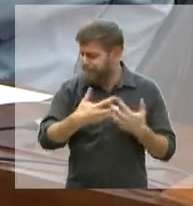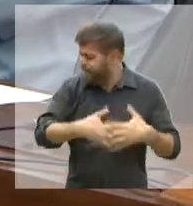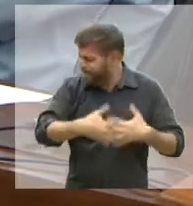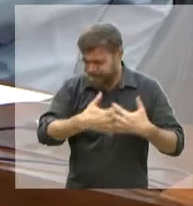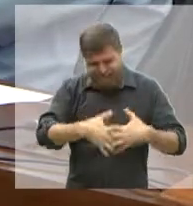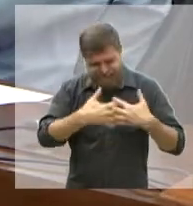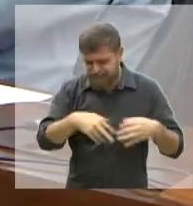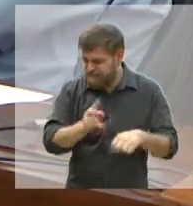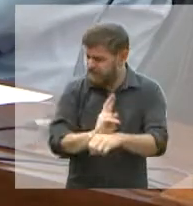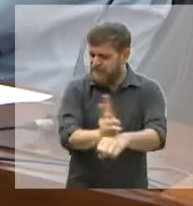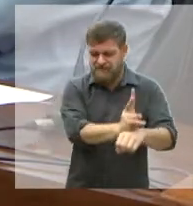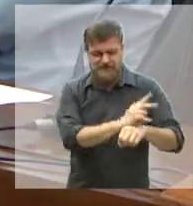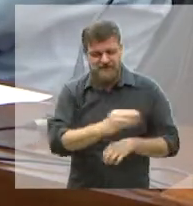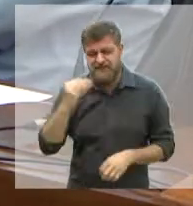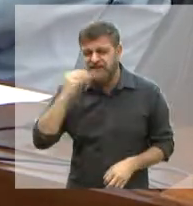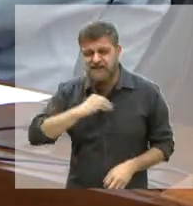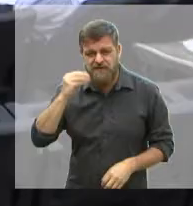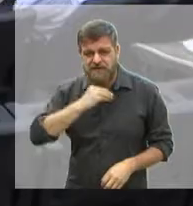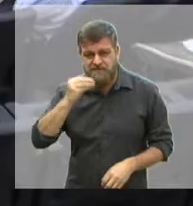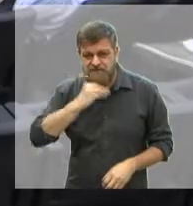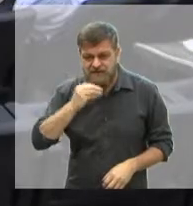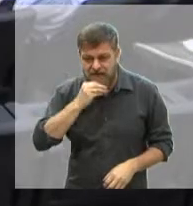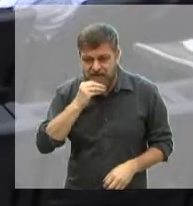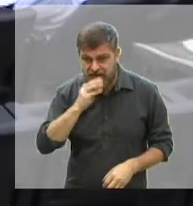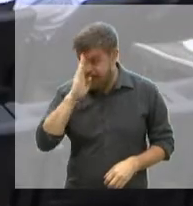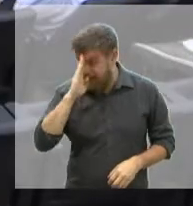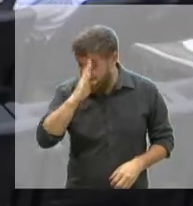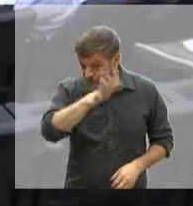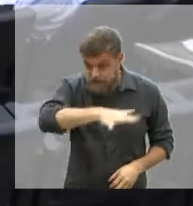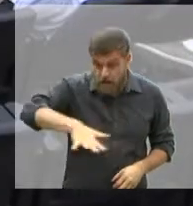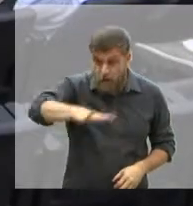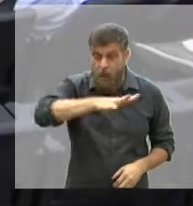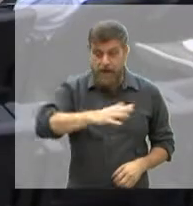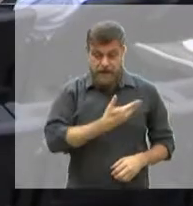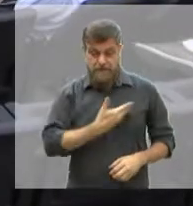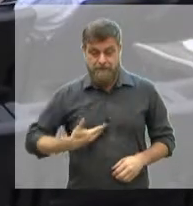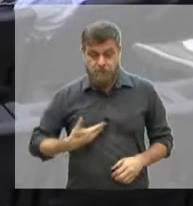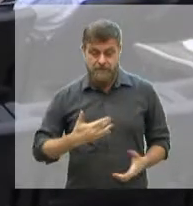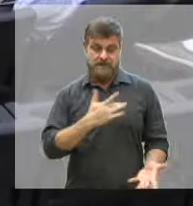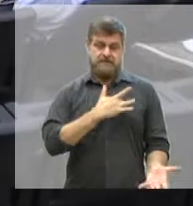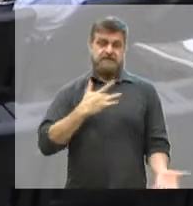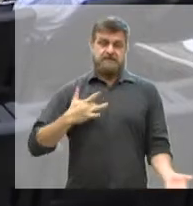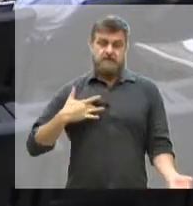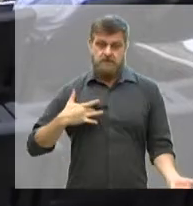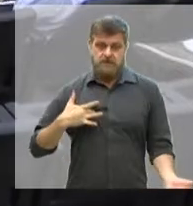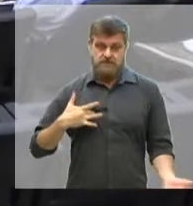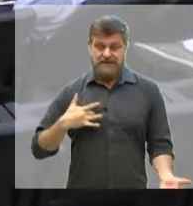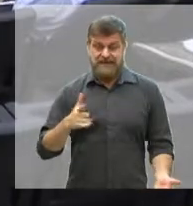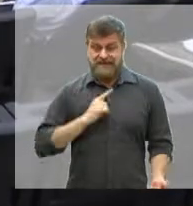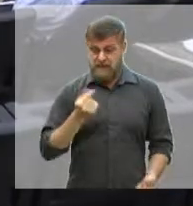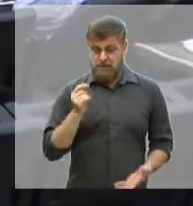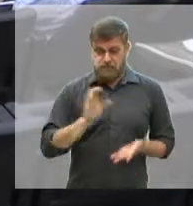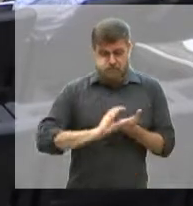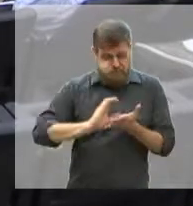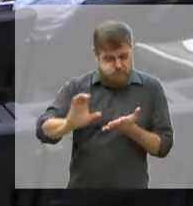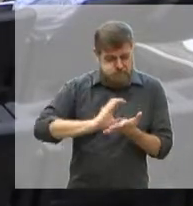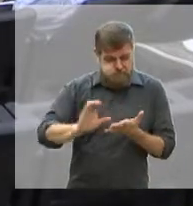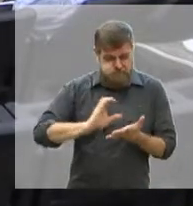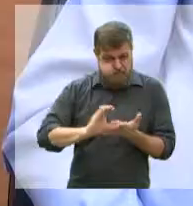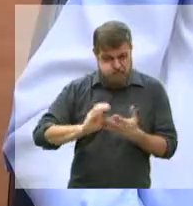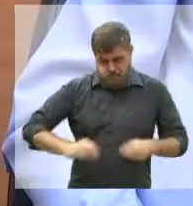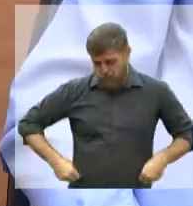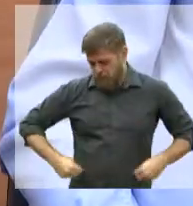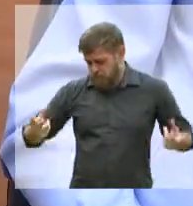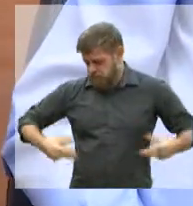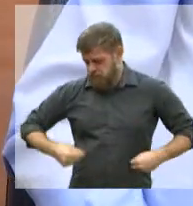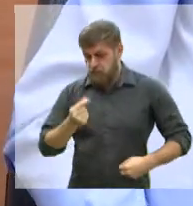de fiscalização, né, daquela que é a principal política pública da cidade, a política pública que gasta a maior fatia do orçamento